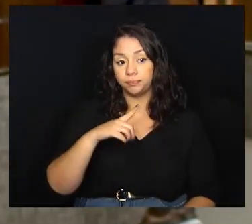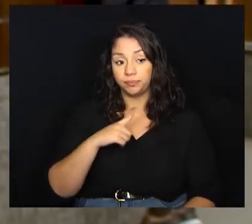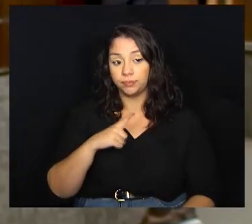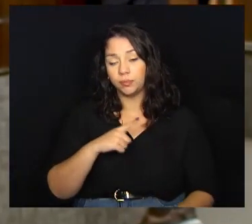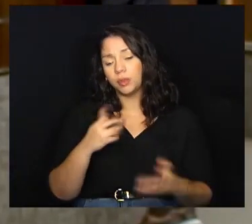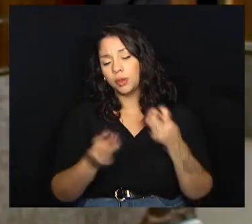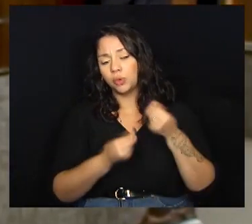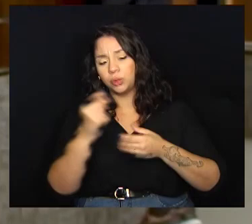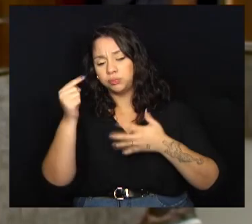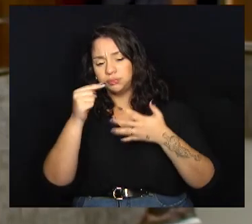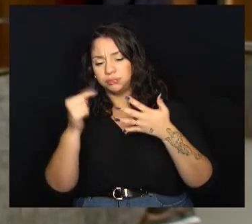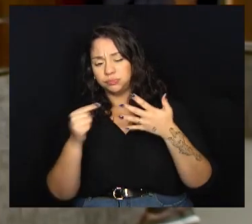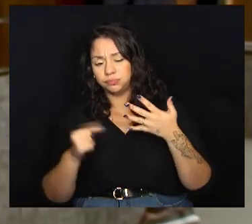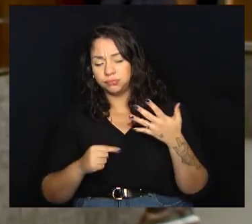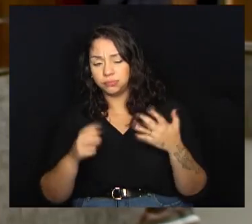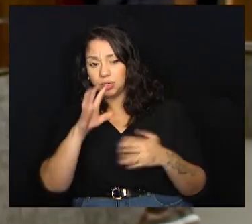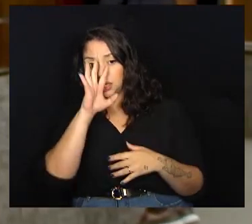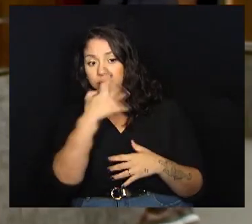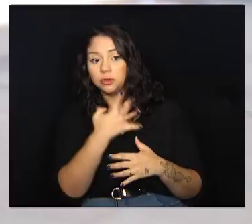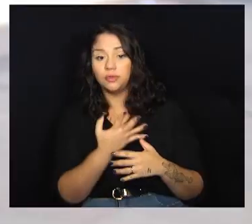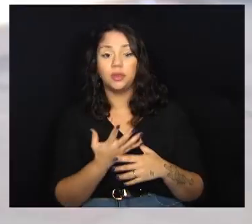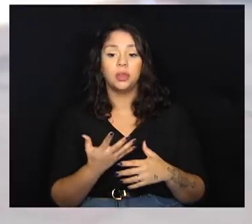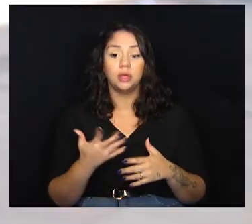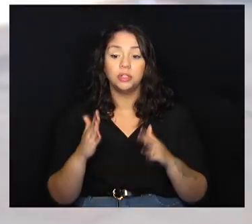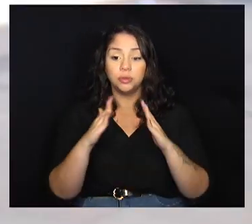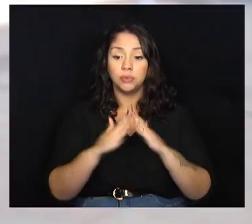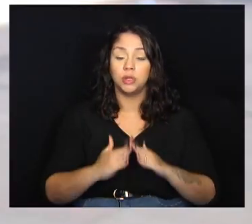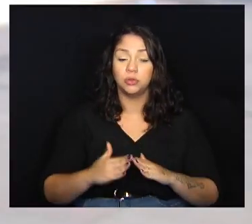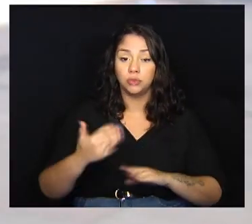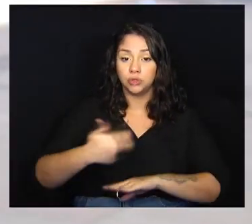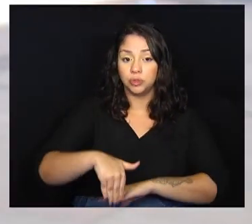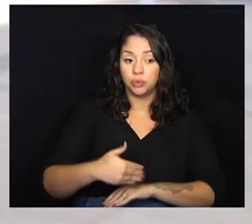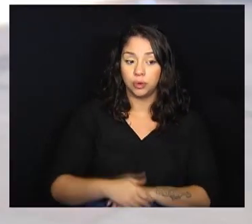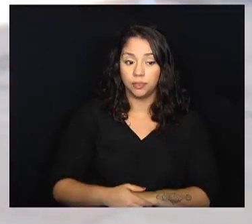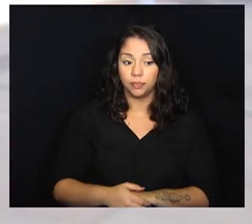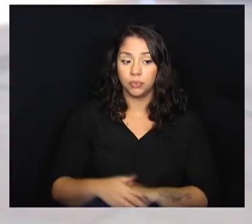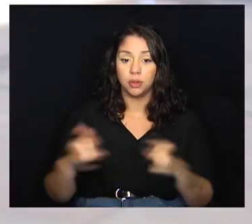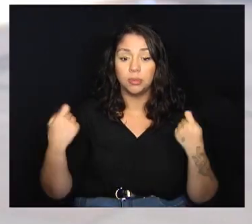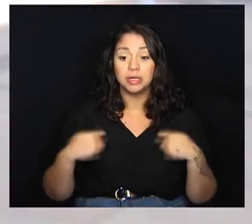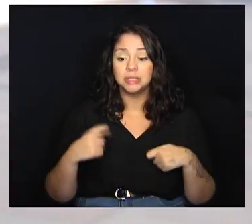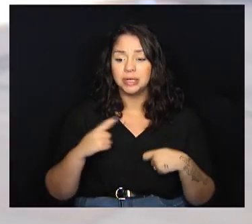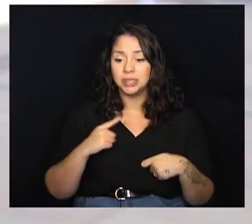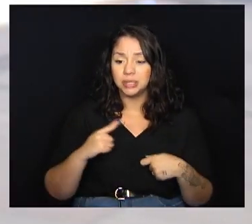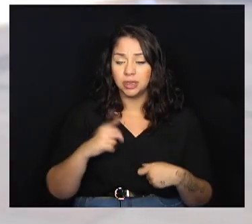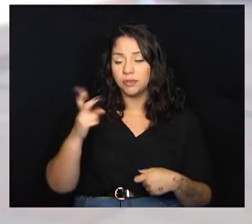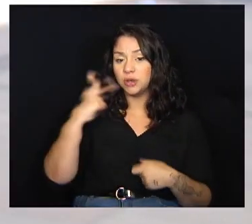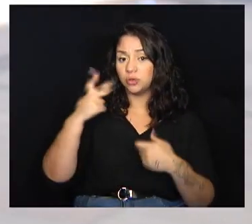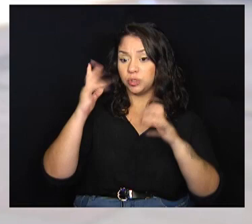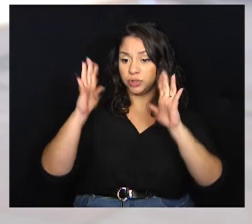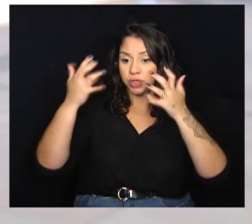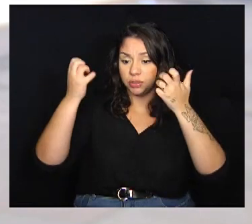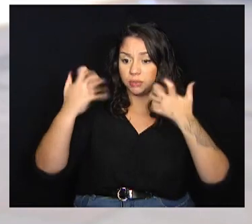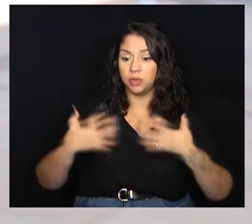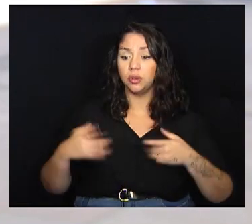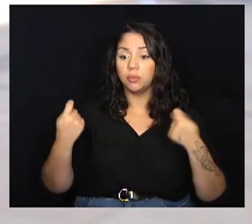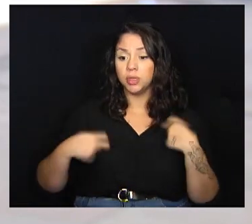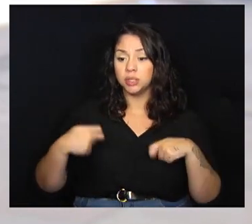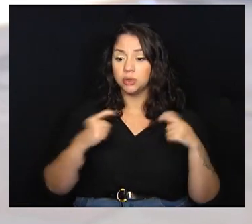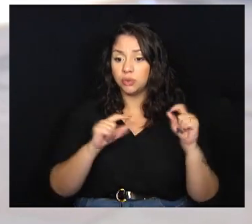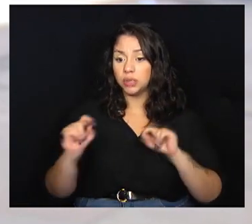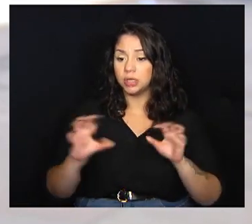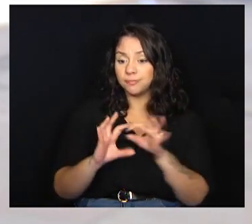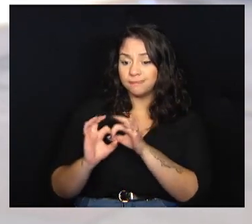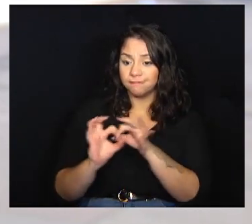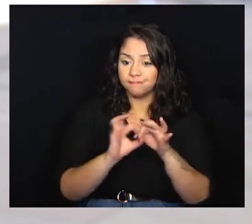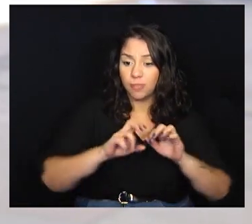para poder resolver a situação dos moradores de situação de rua. É preciso que haja, segundo o vereador Carlinhos Camelot, a união de